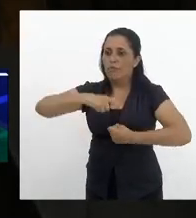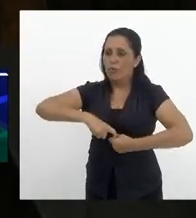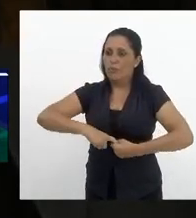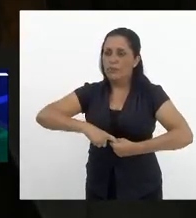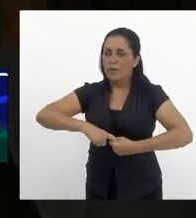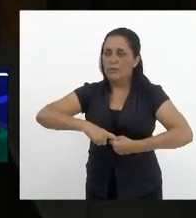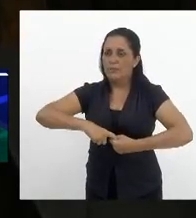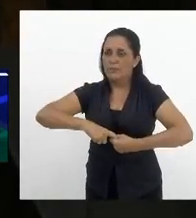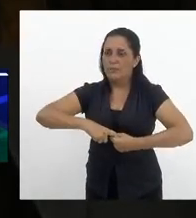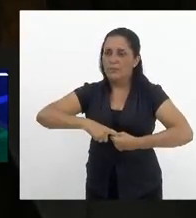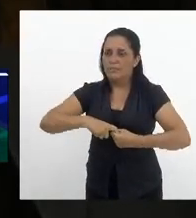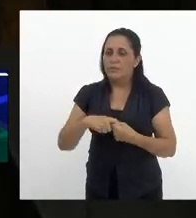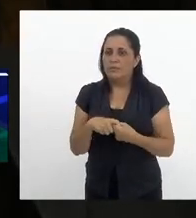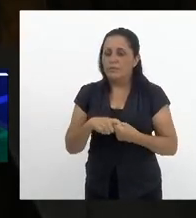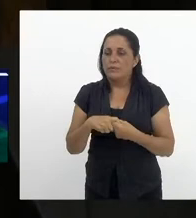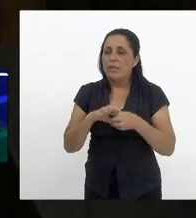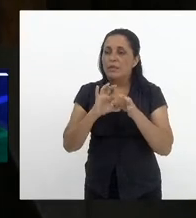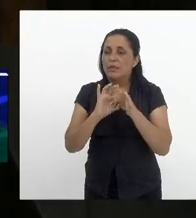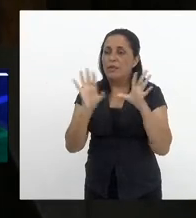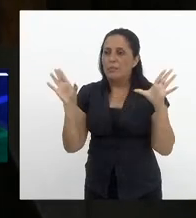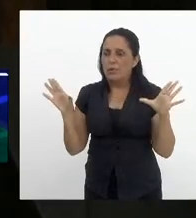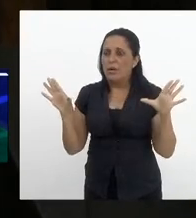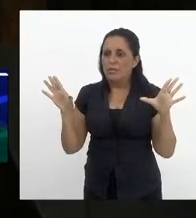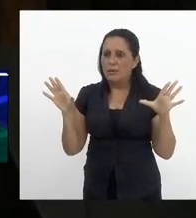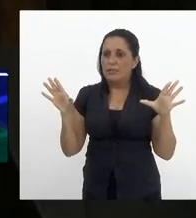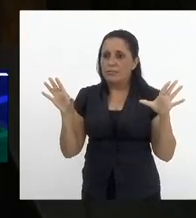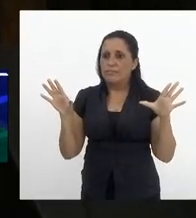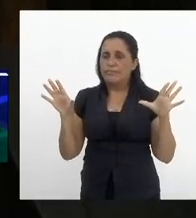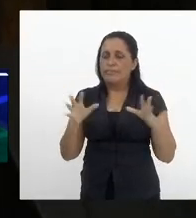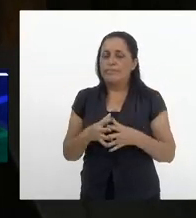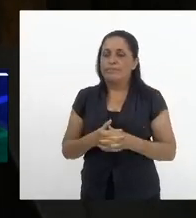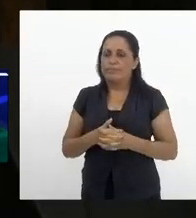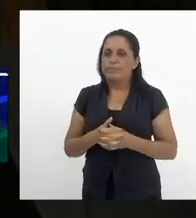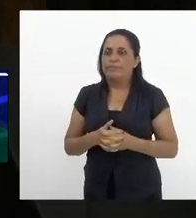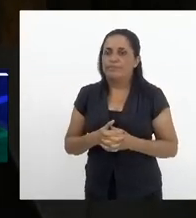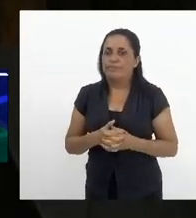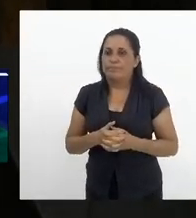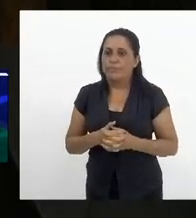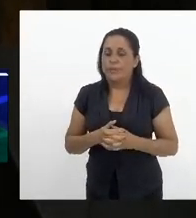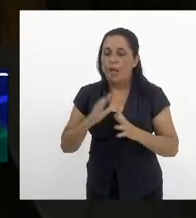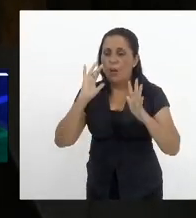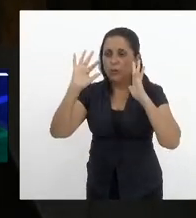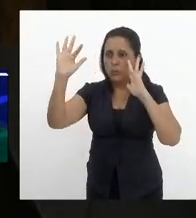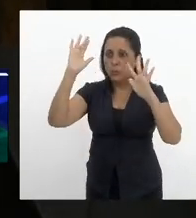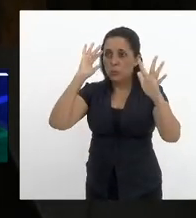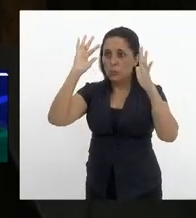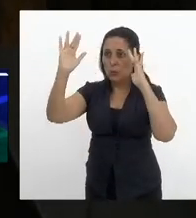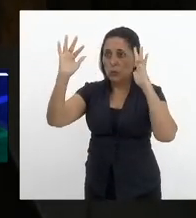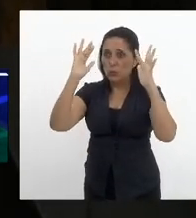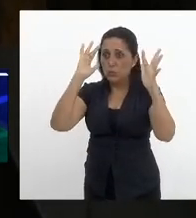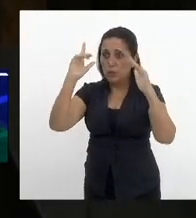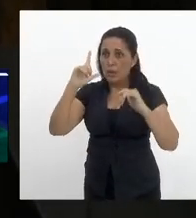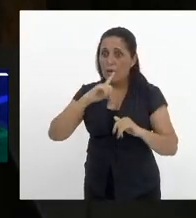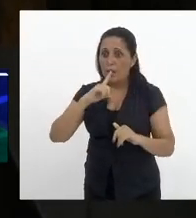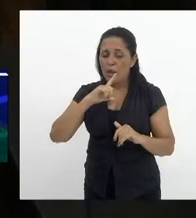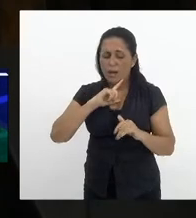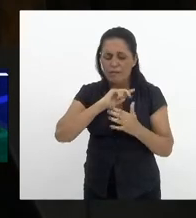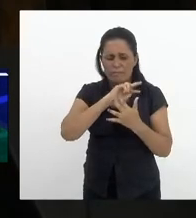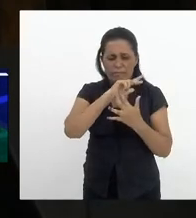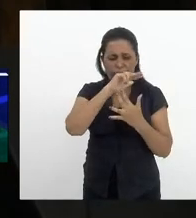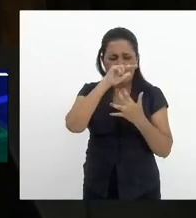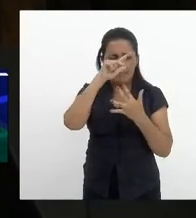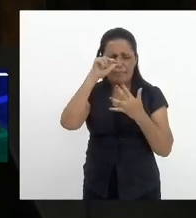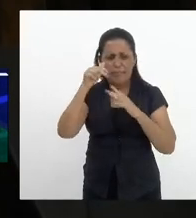ser democracia. E esse sonho que tive, e de milhares